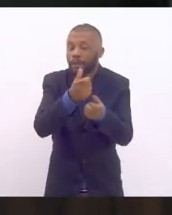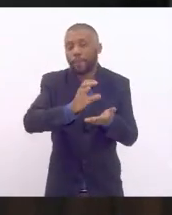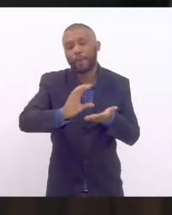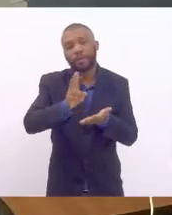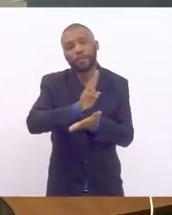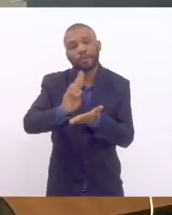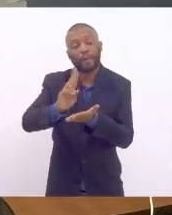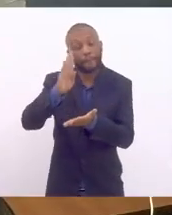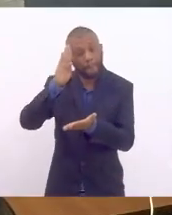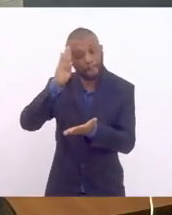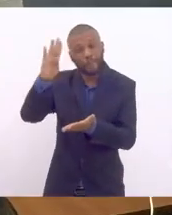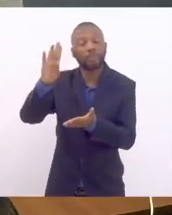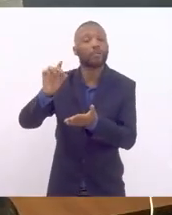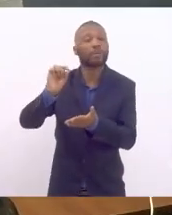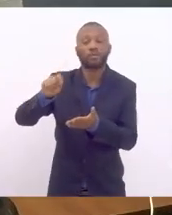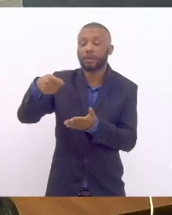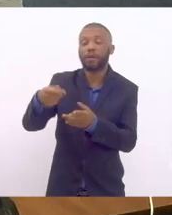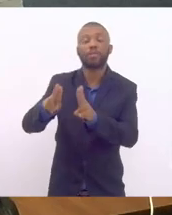UFRJ